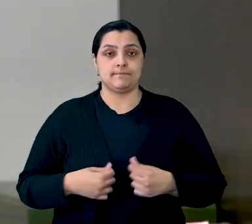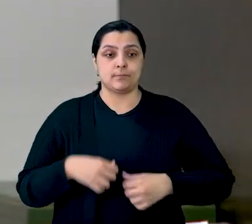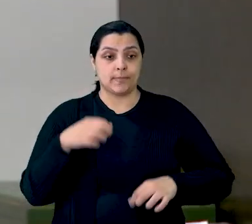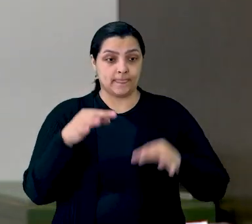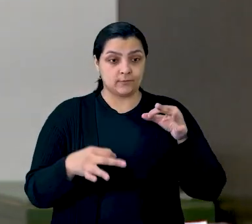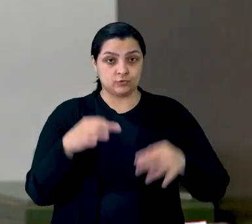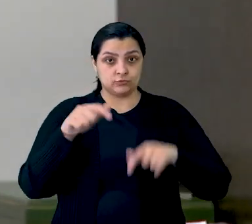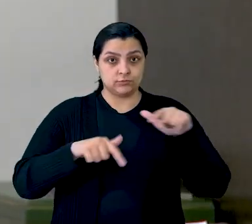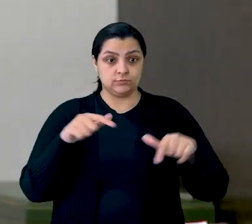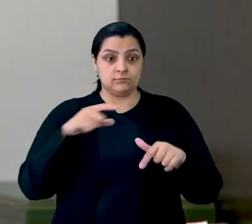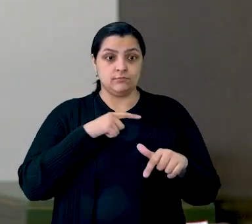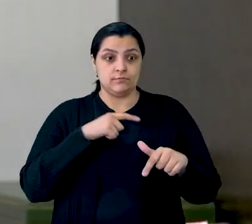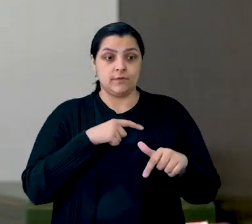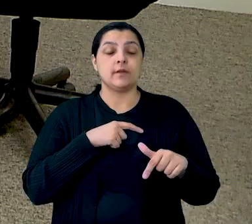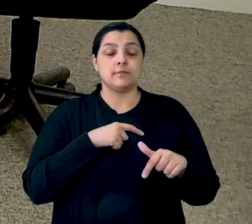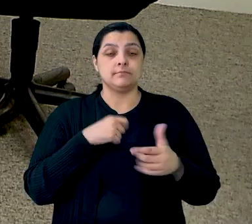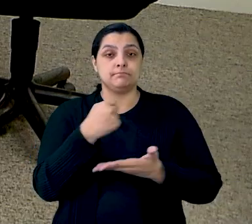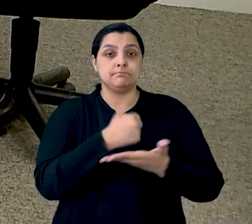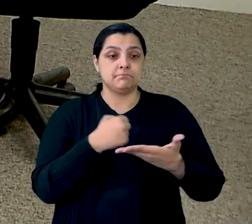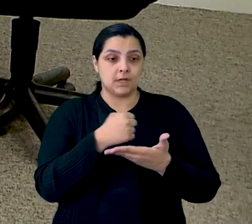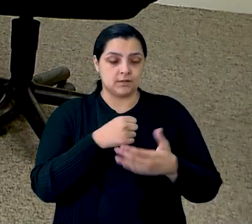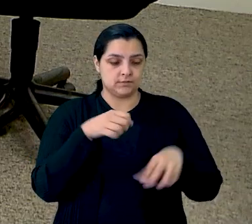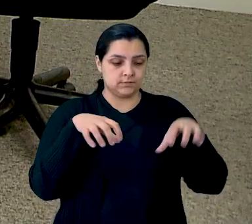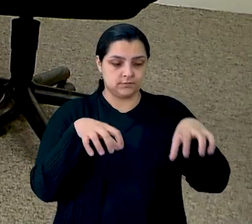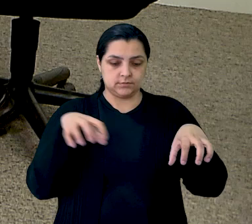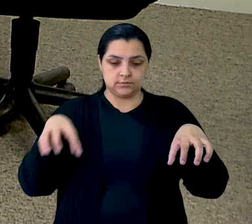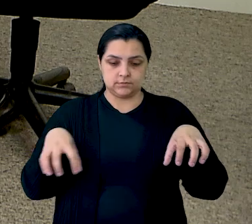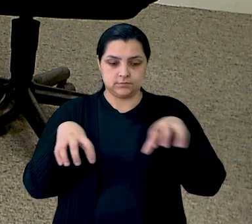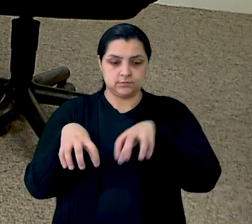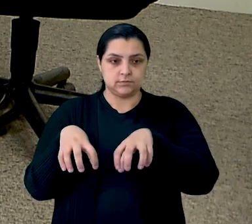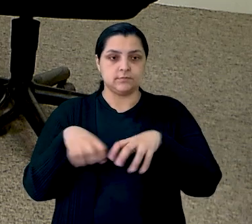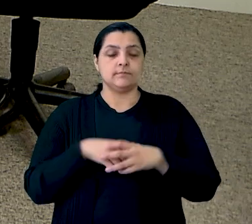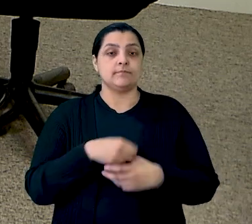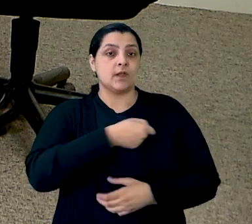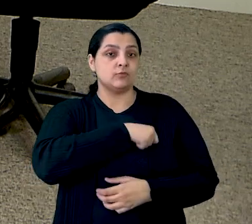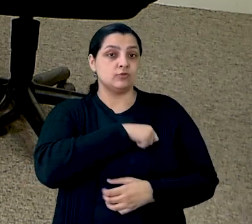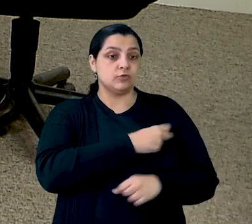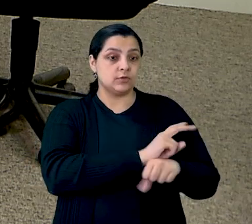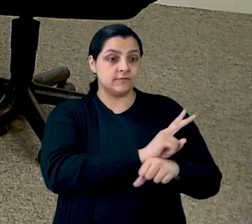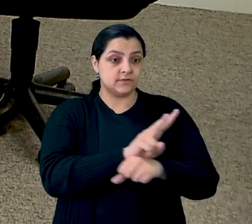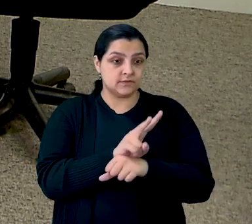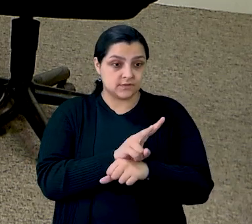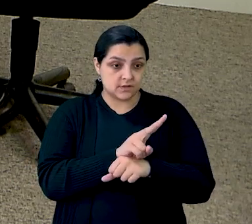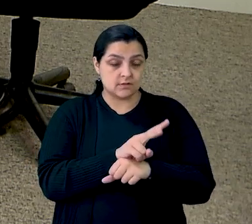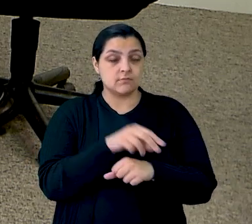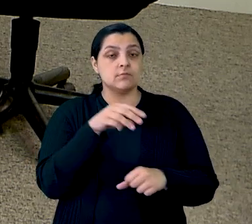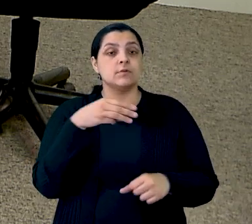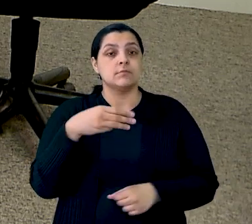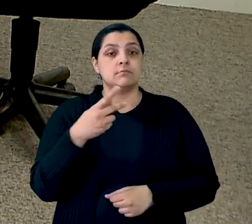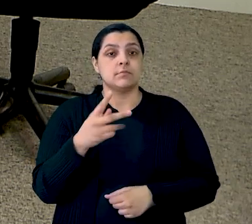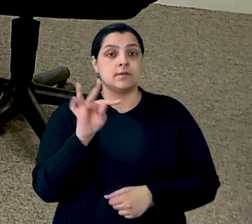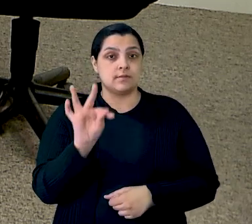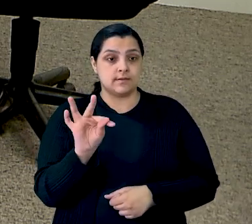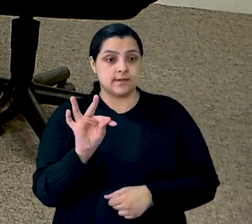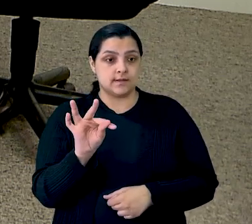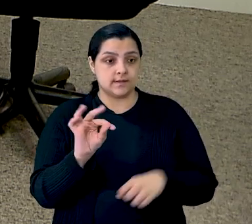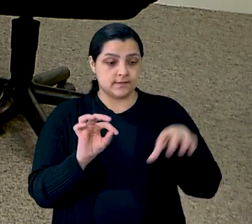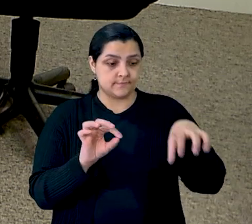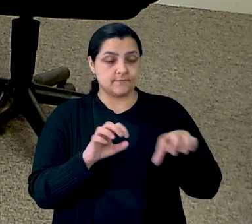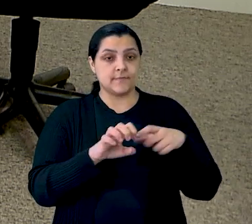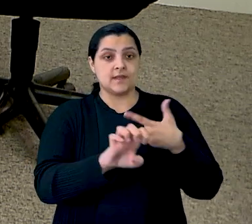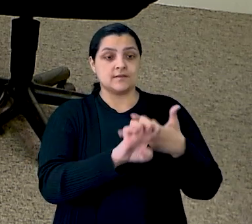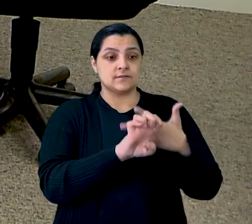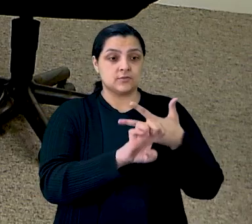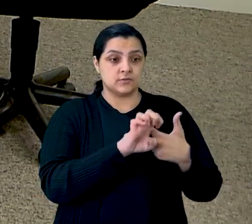do Trabalho ela se insere num contexto de um tripé que eu incluiria aí a Auditoria Fiscal do Trabalho e o Ministério Público do Trabalho, ou